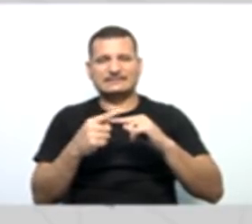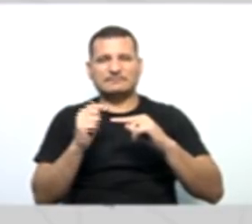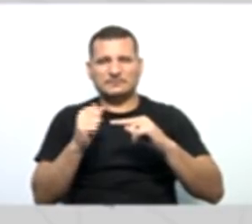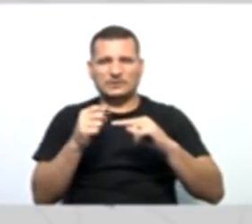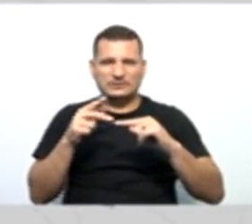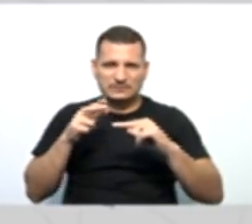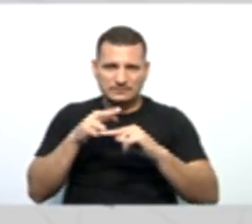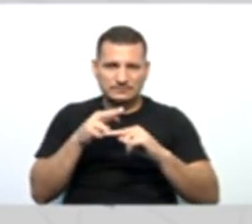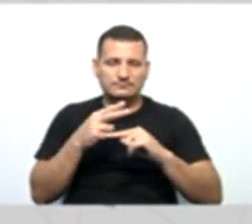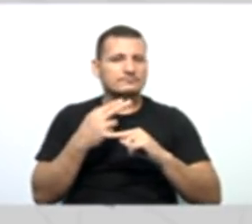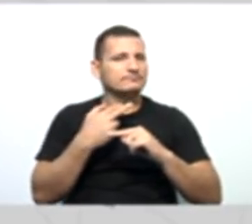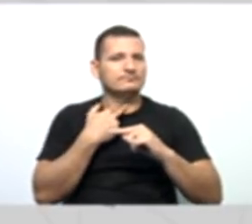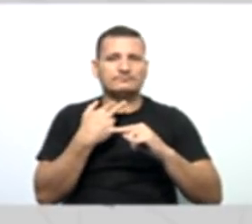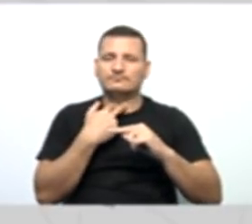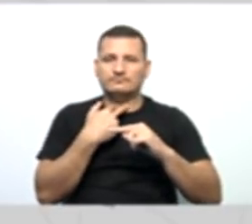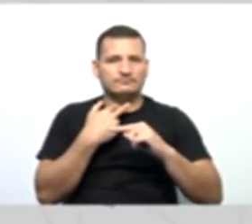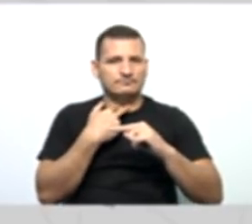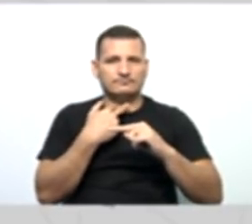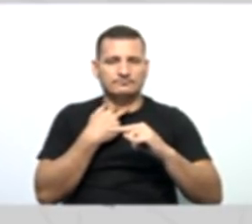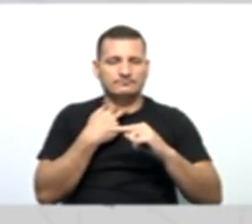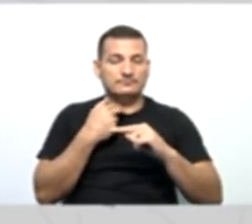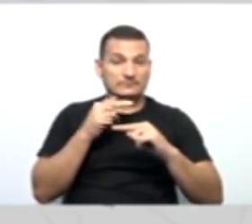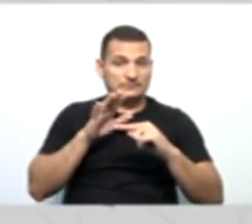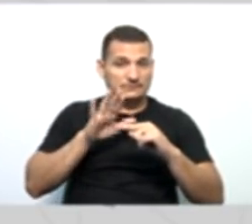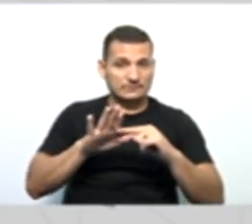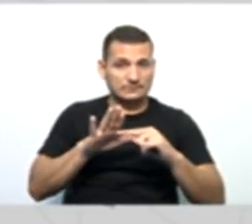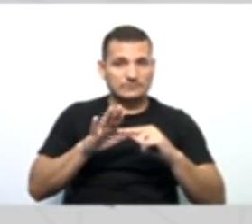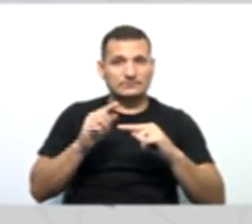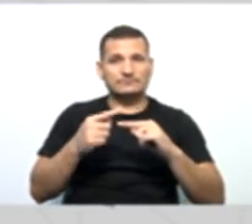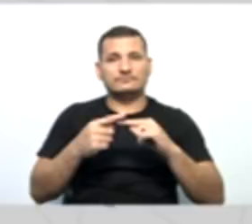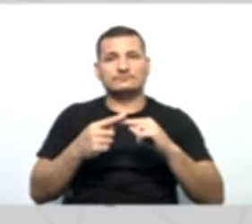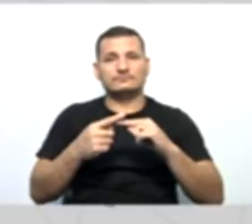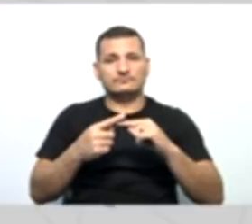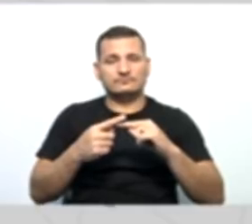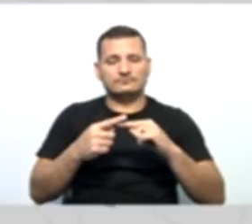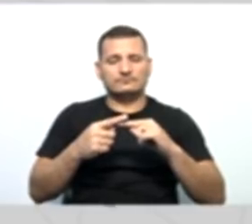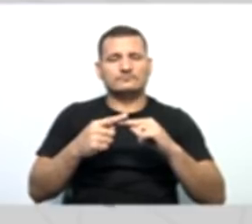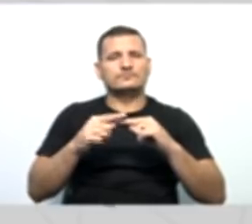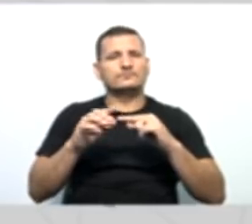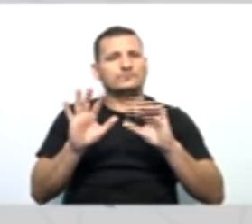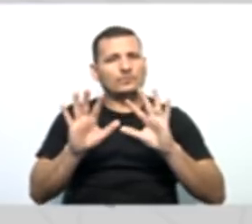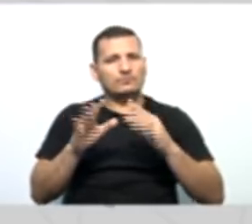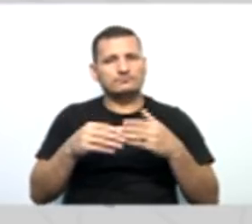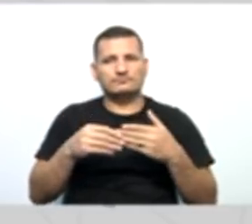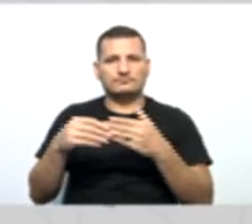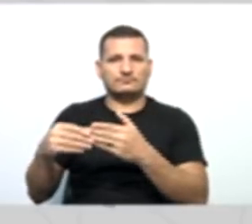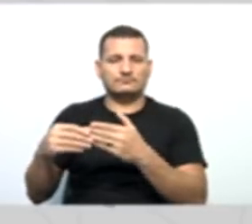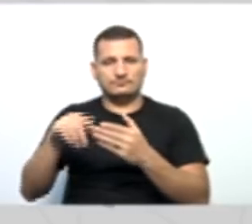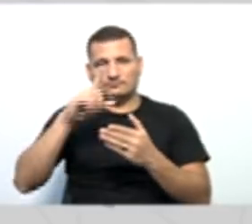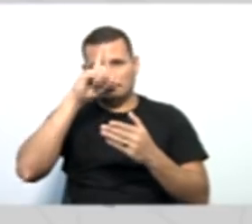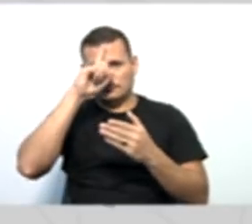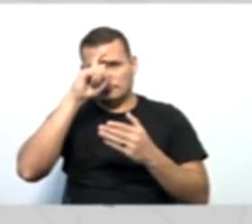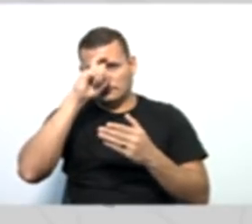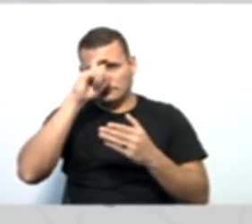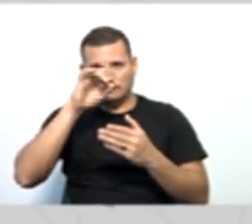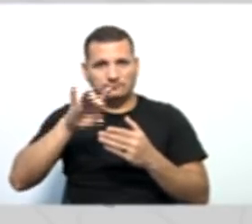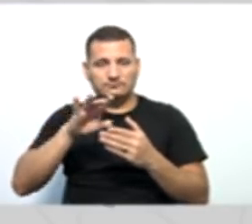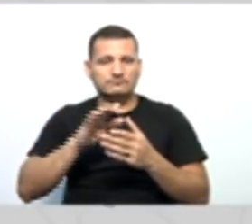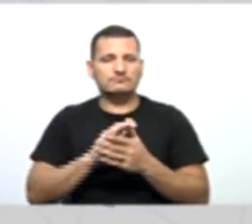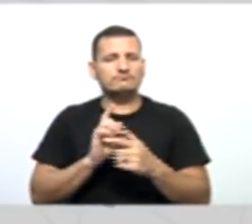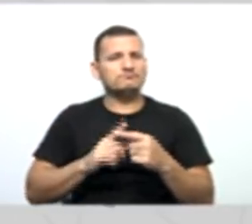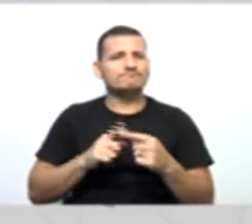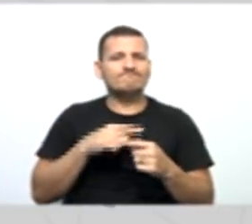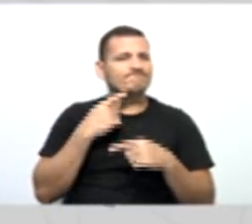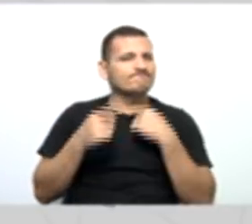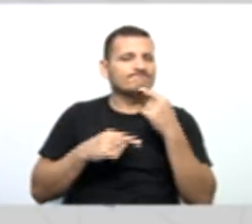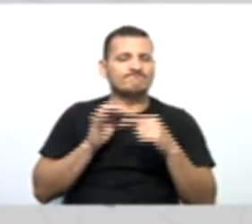cortar? Também não, não vai cortar não. Deixa lá, junta direitinho, leva para o hospital. Nesses casos, nós não temos muito o que fazer.